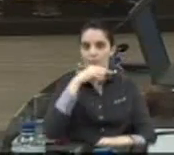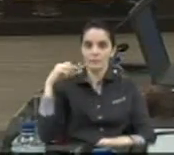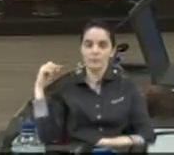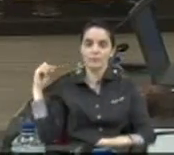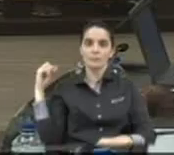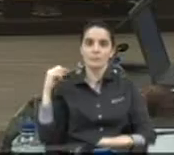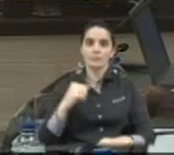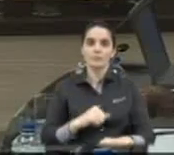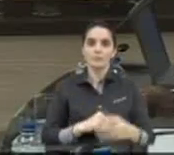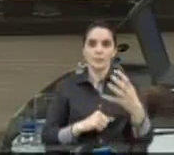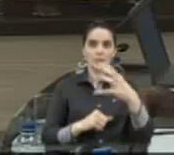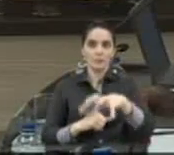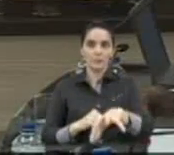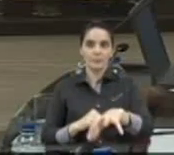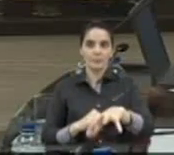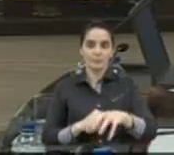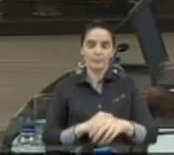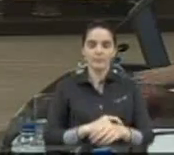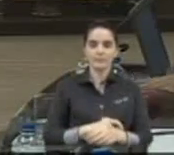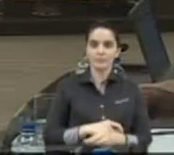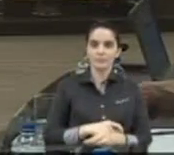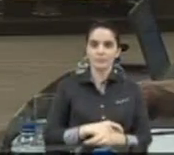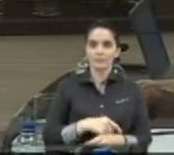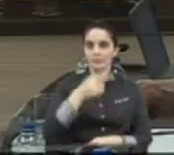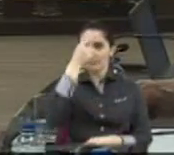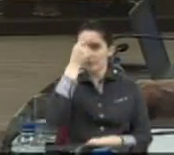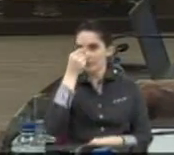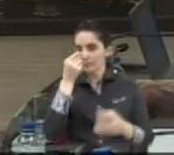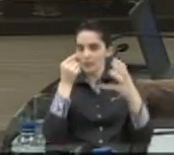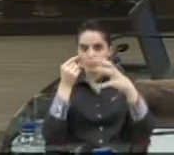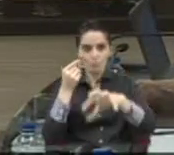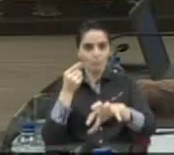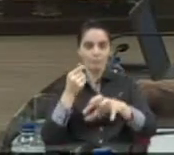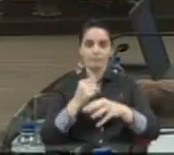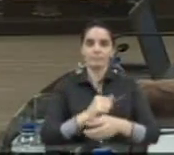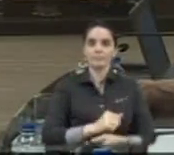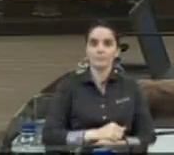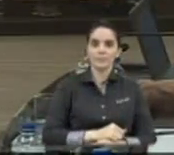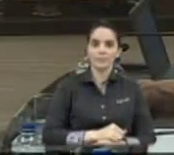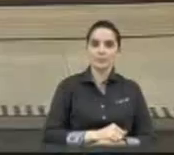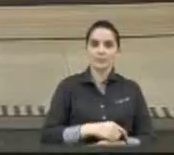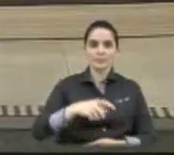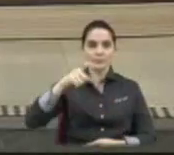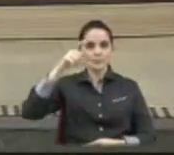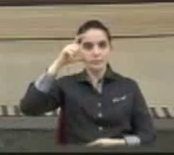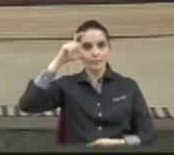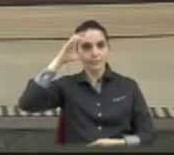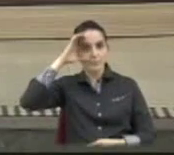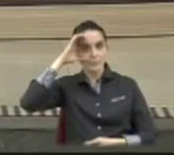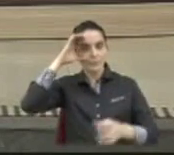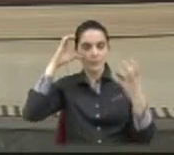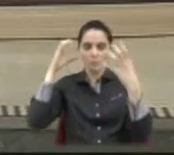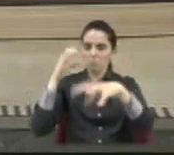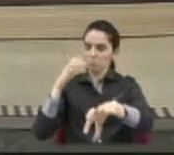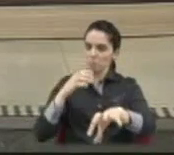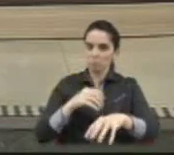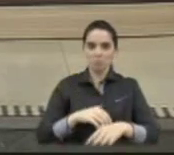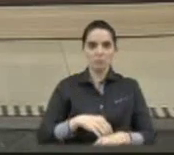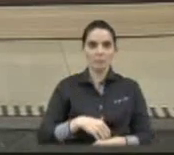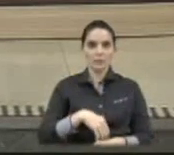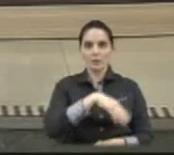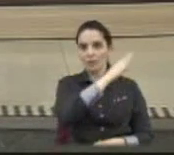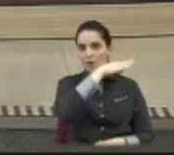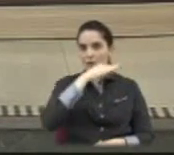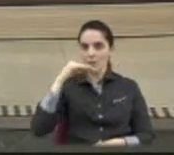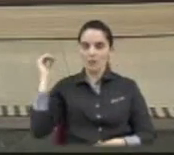da Costa. Dispenso. Jorge de Freitas. Dispenso. José Couto de Jesus. Dispenso. Aloysio